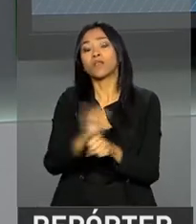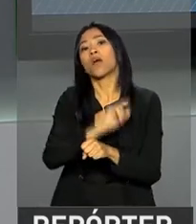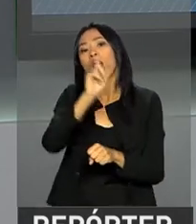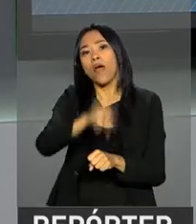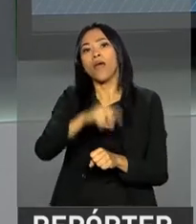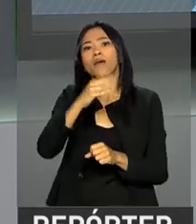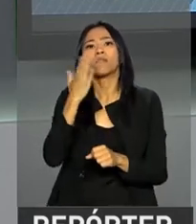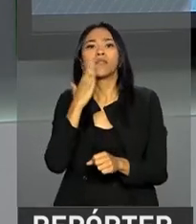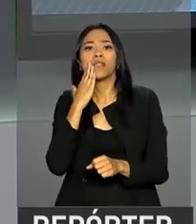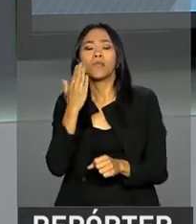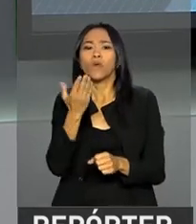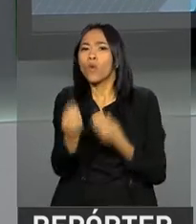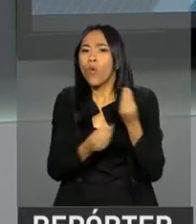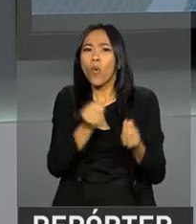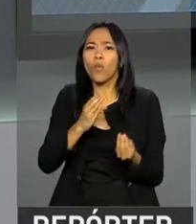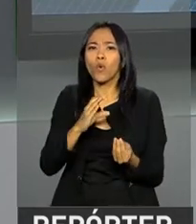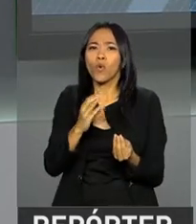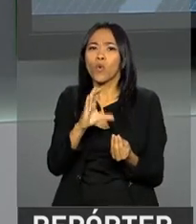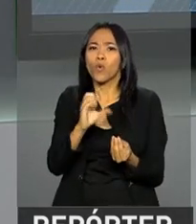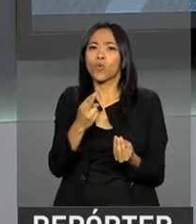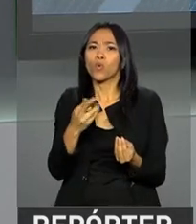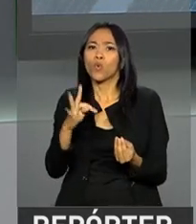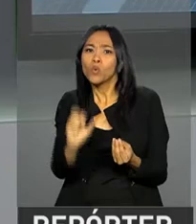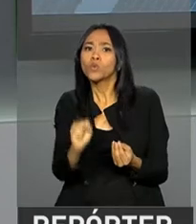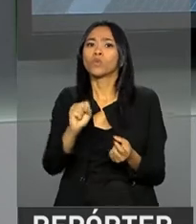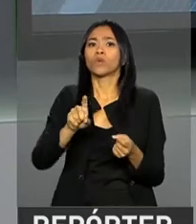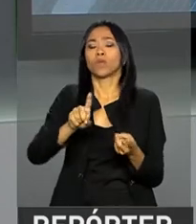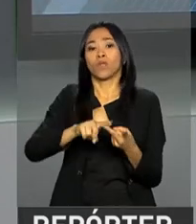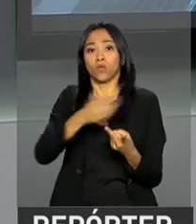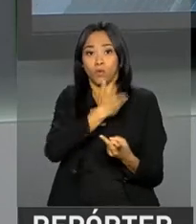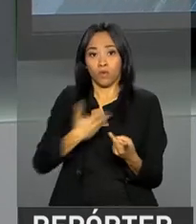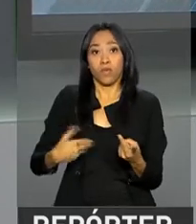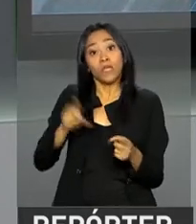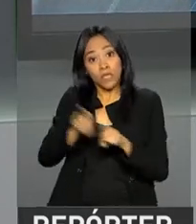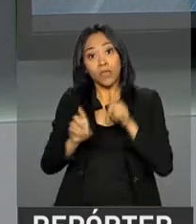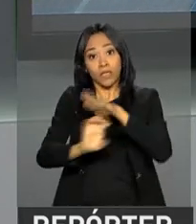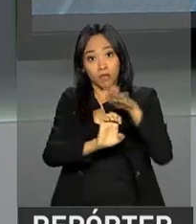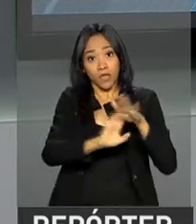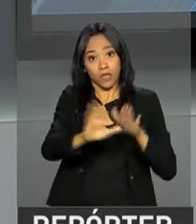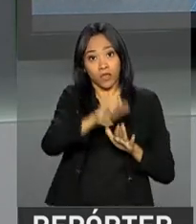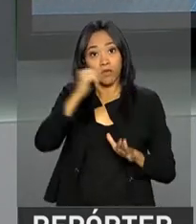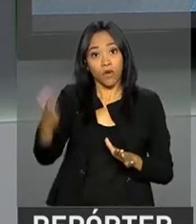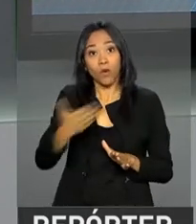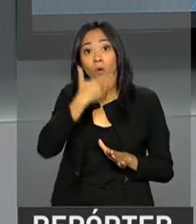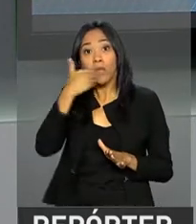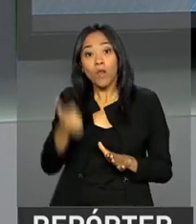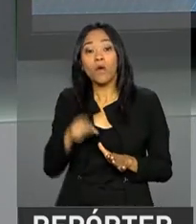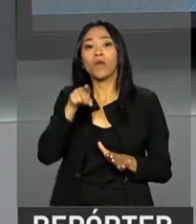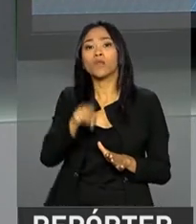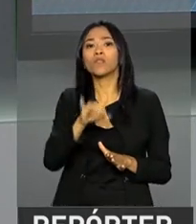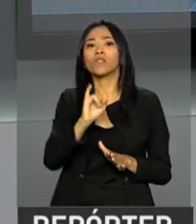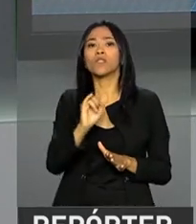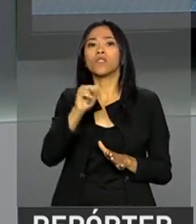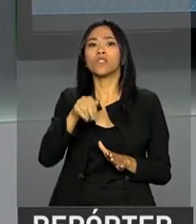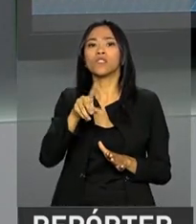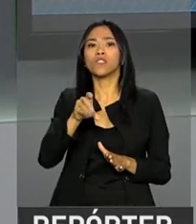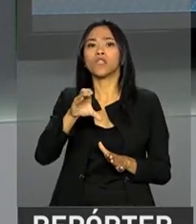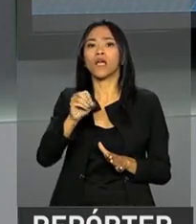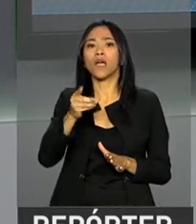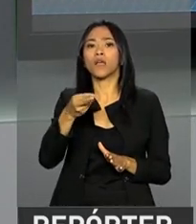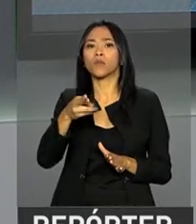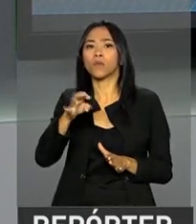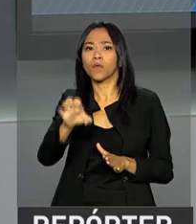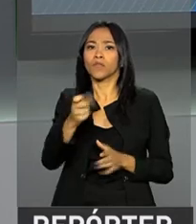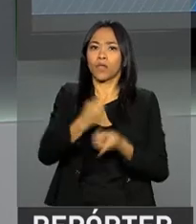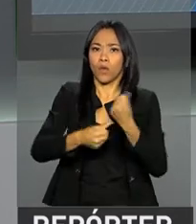do custo de captação do governo e das empresas brasileiras no exterior com a melhora dos indicadores econômicos a última operação do tipo